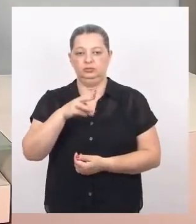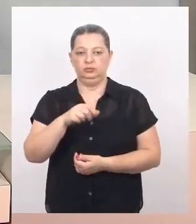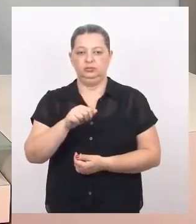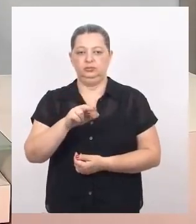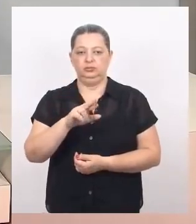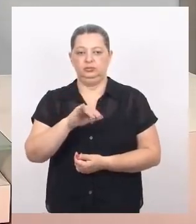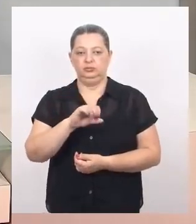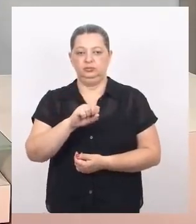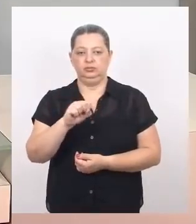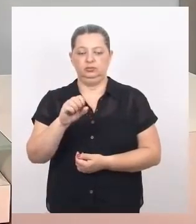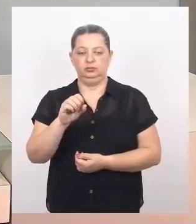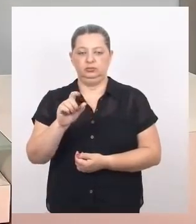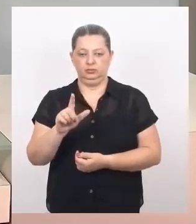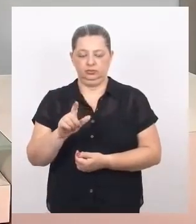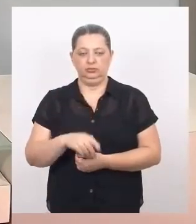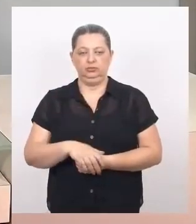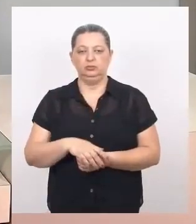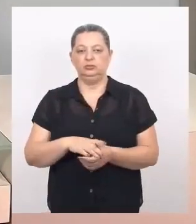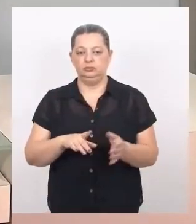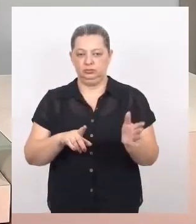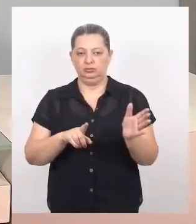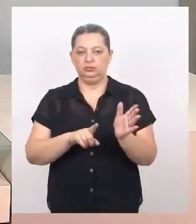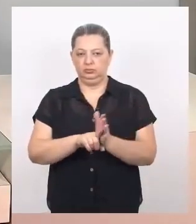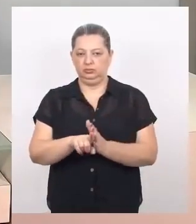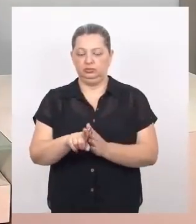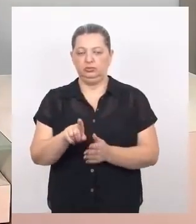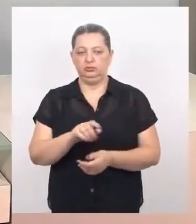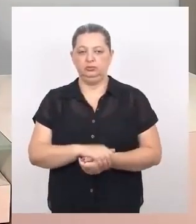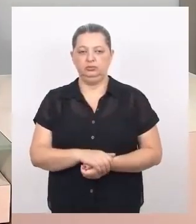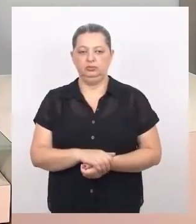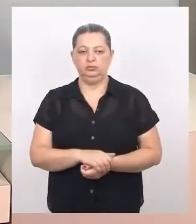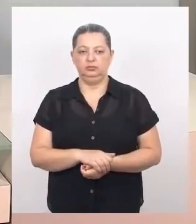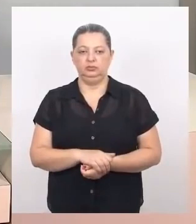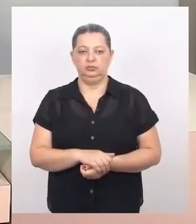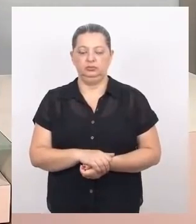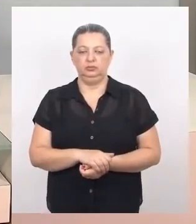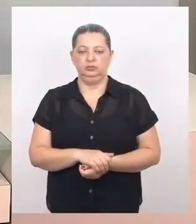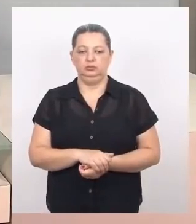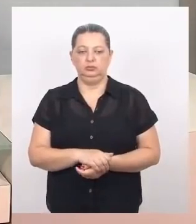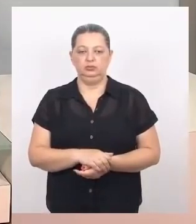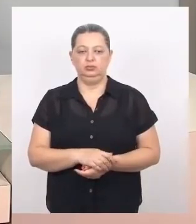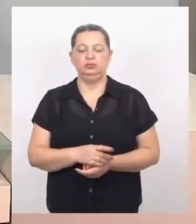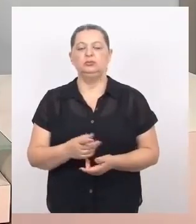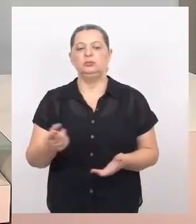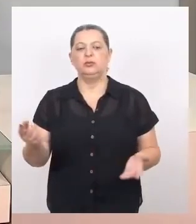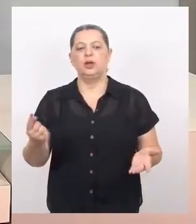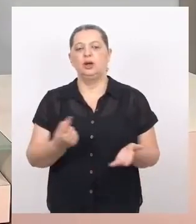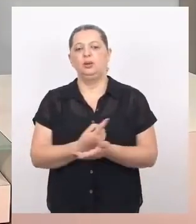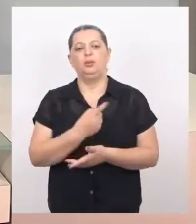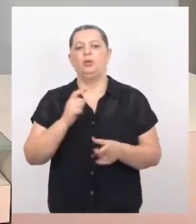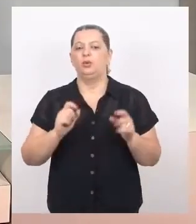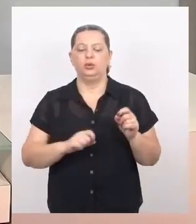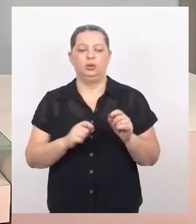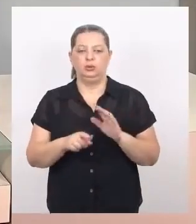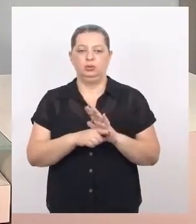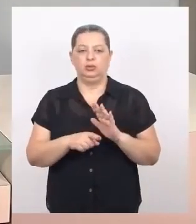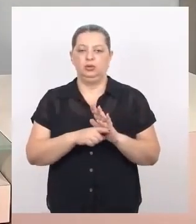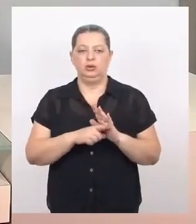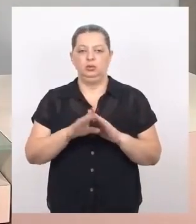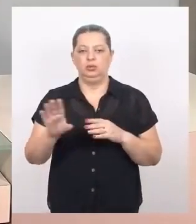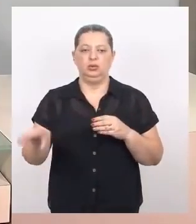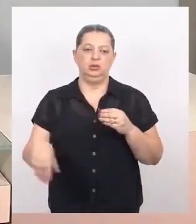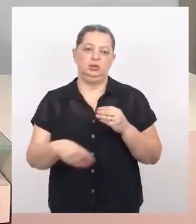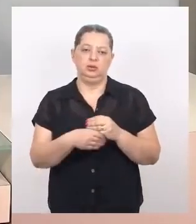e é ótima a sua pergunta, porque de fato eu só falei da jornada integral. Ela pergunta assim: só para a jornada integral vale a tabela